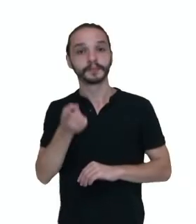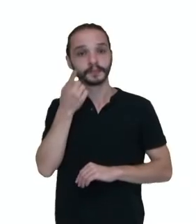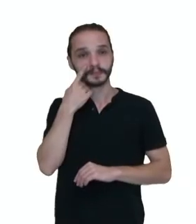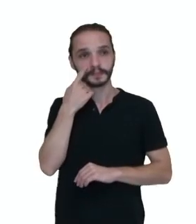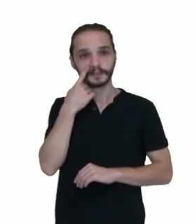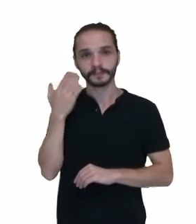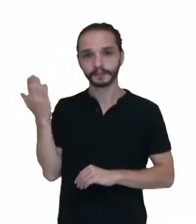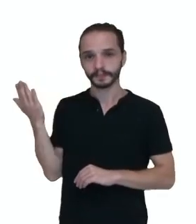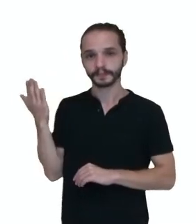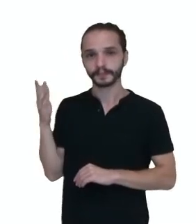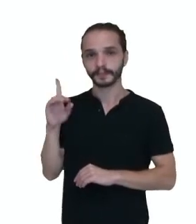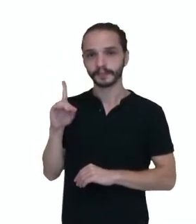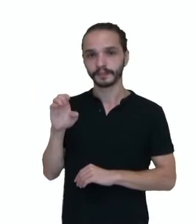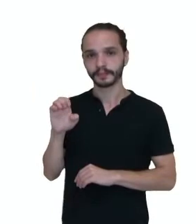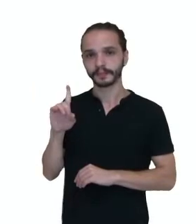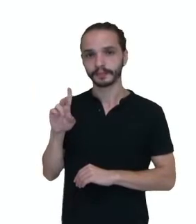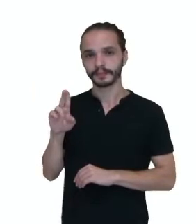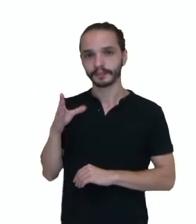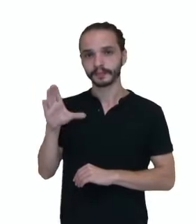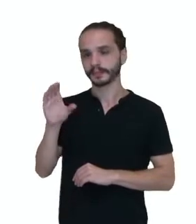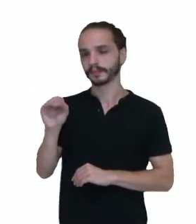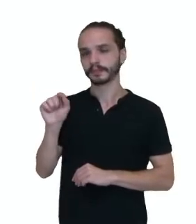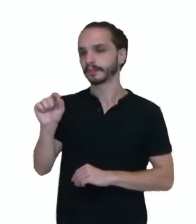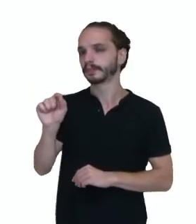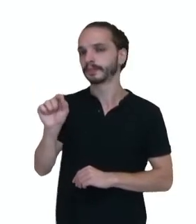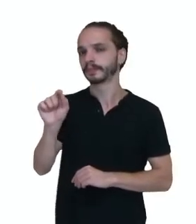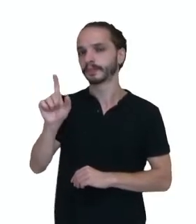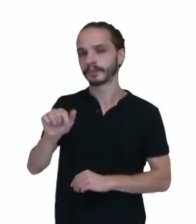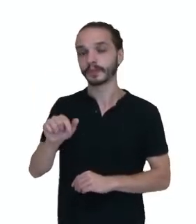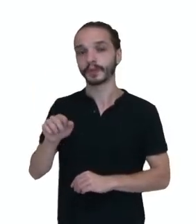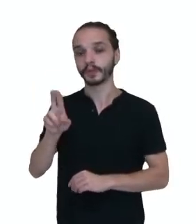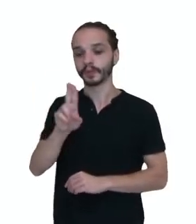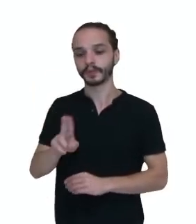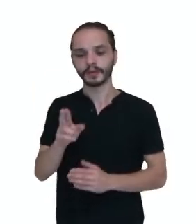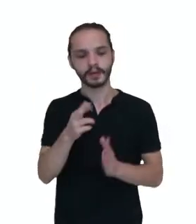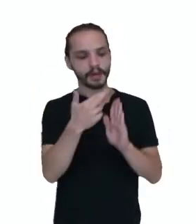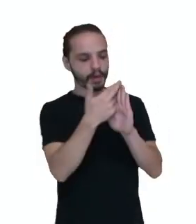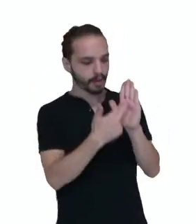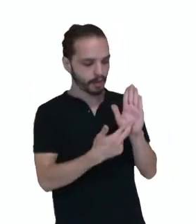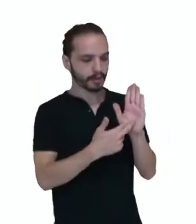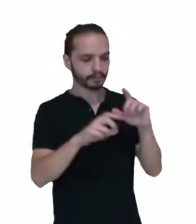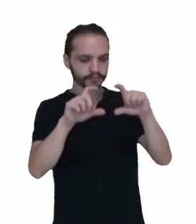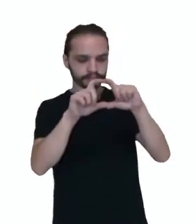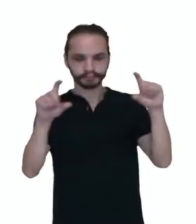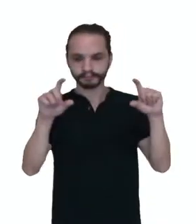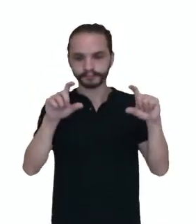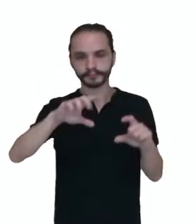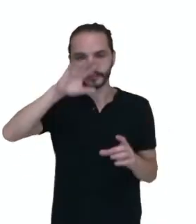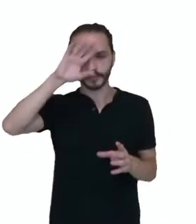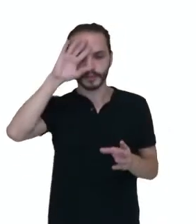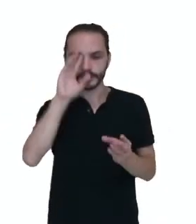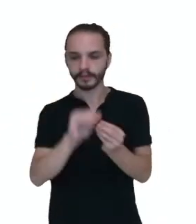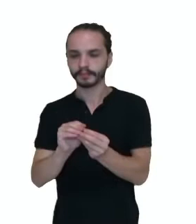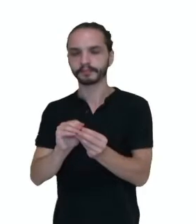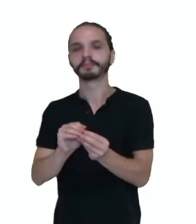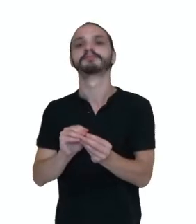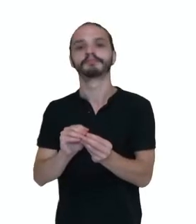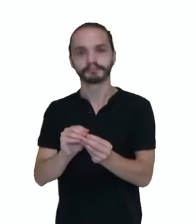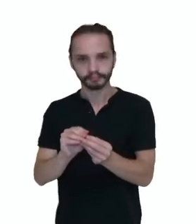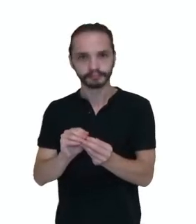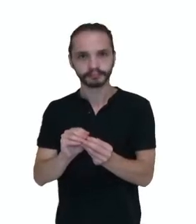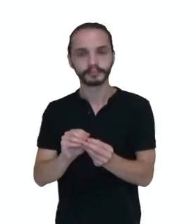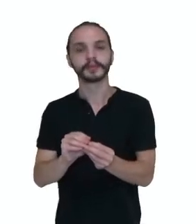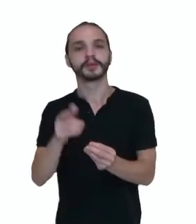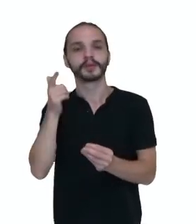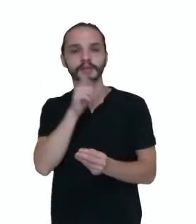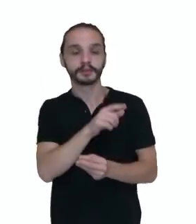na dedução, nós partimos, né, da regra e a premissa para chegar a uma conclusão.